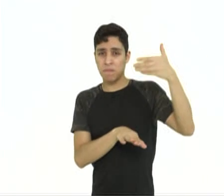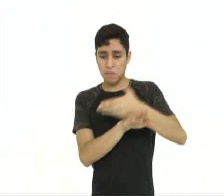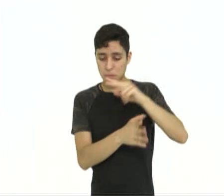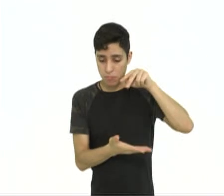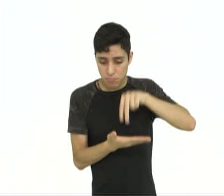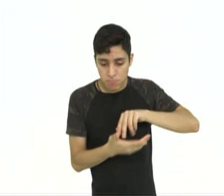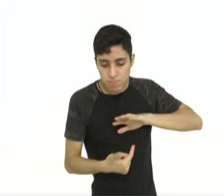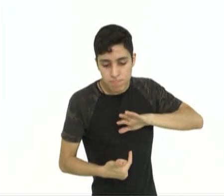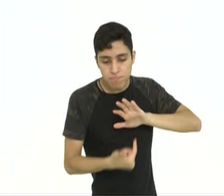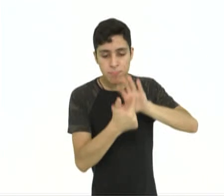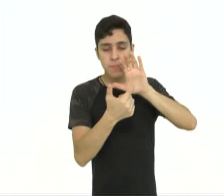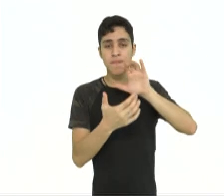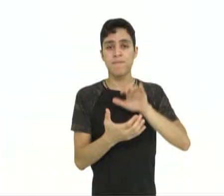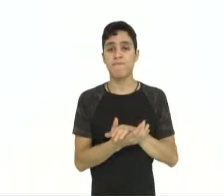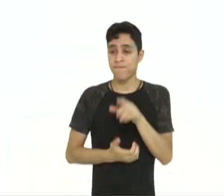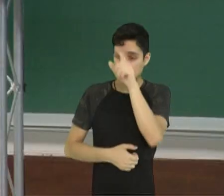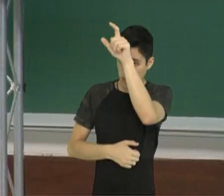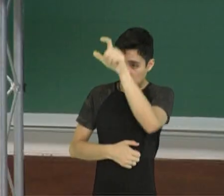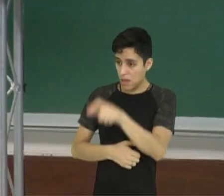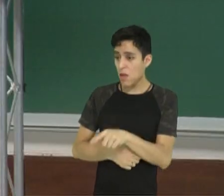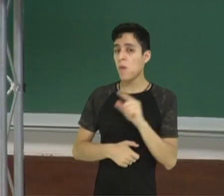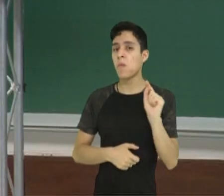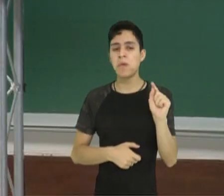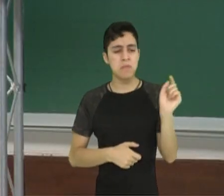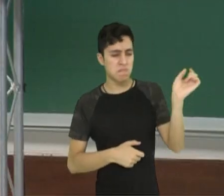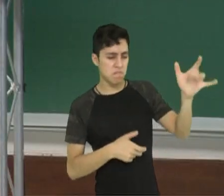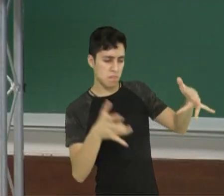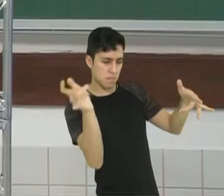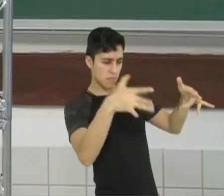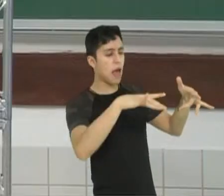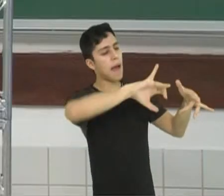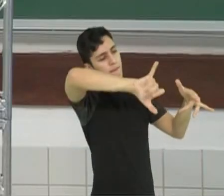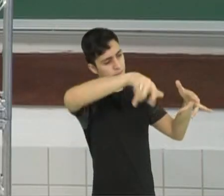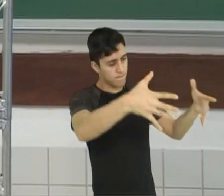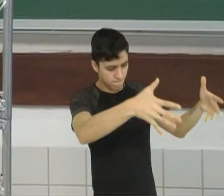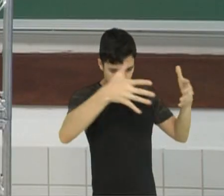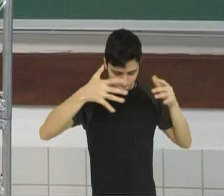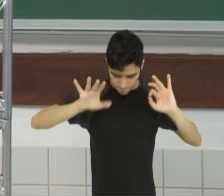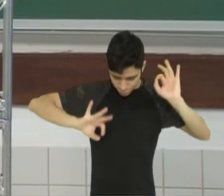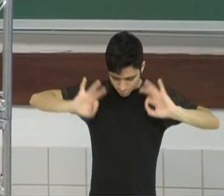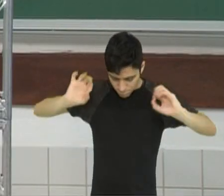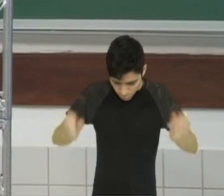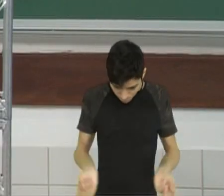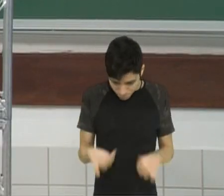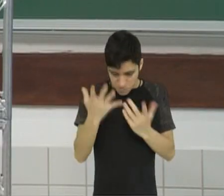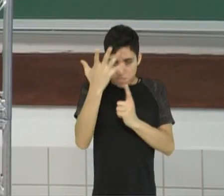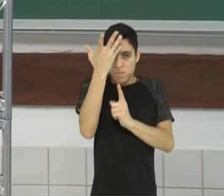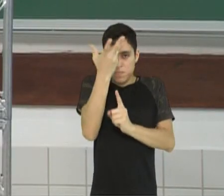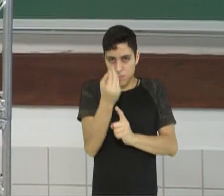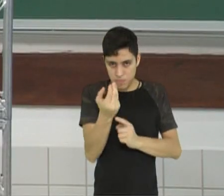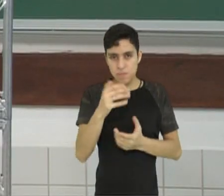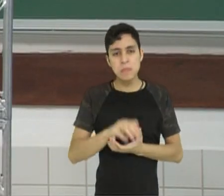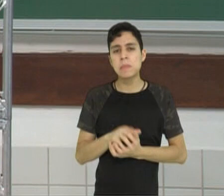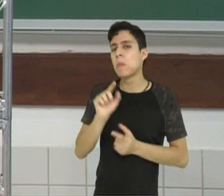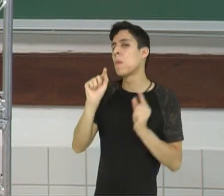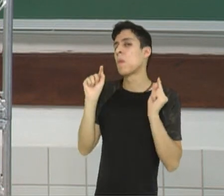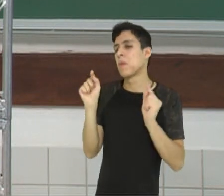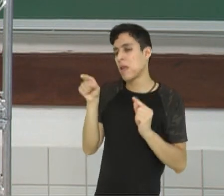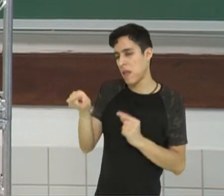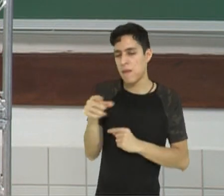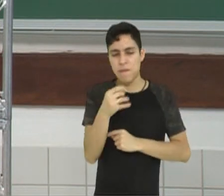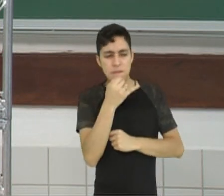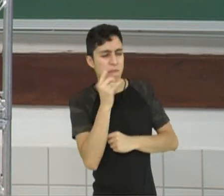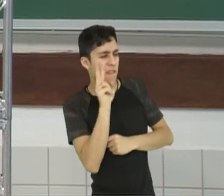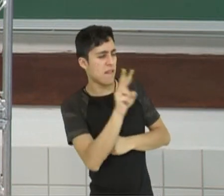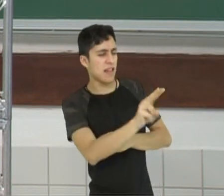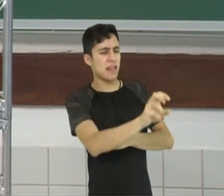ele vai trabalhar com materiais reaproveitados, tá? Então, ele vai pegar elementos que estão jogados, né, no lixo,